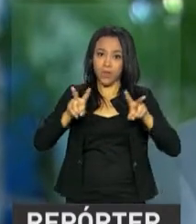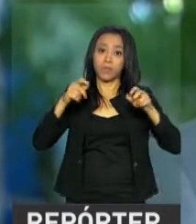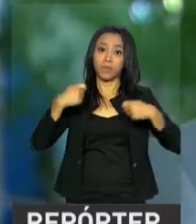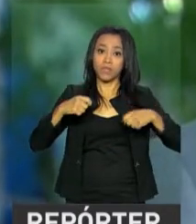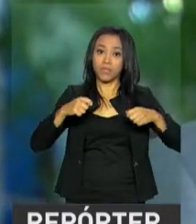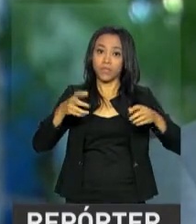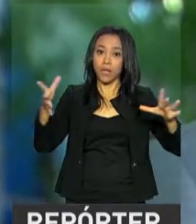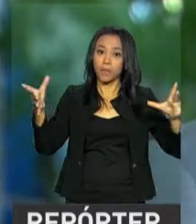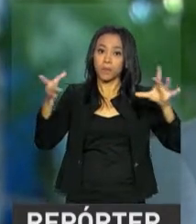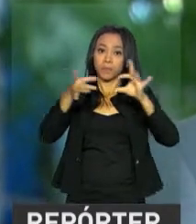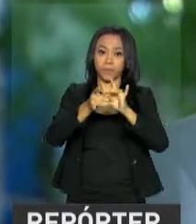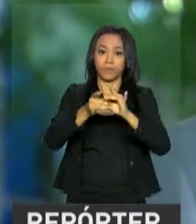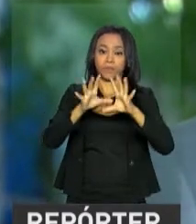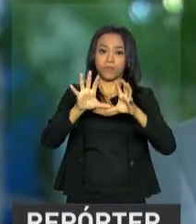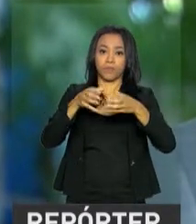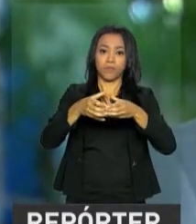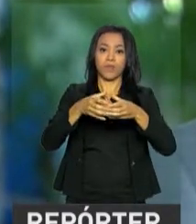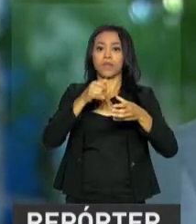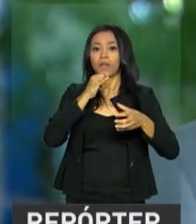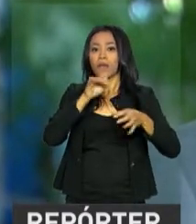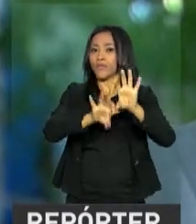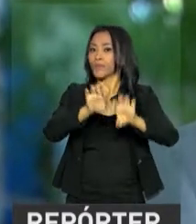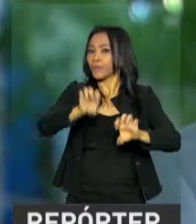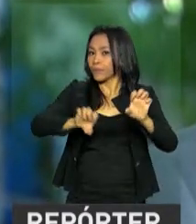infraestrutura propriamente dita, a questão